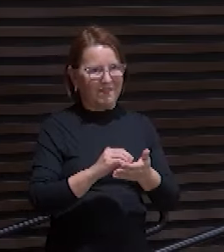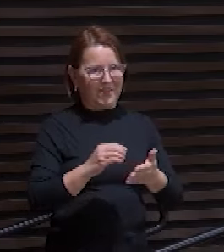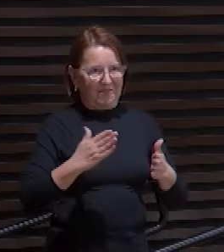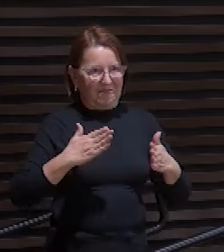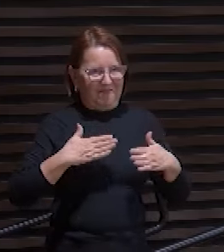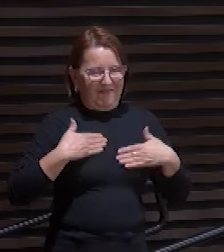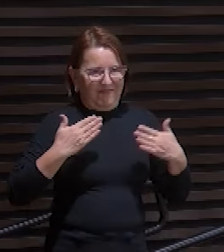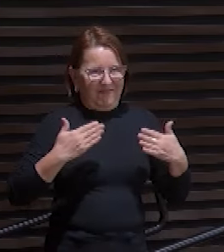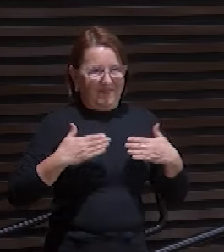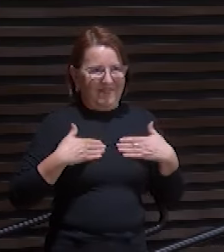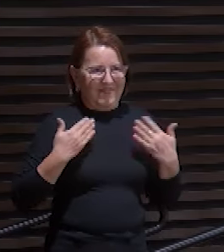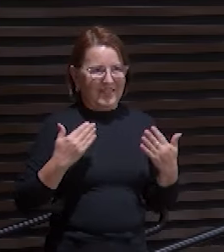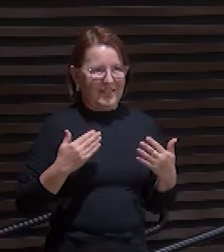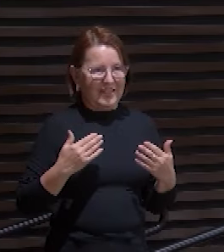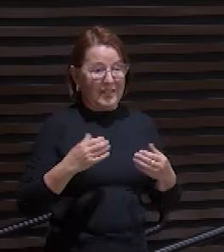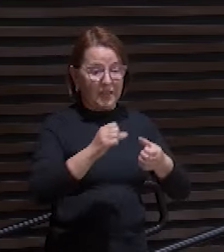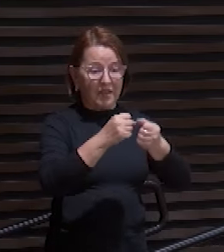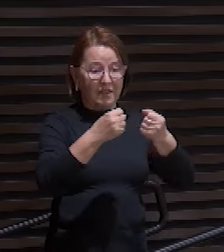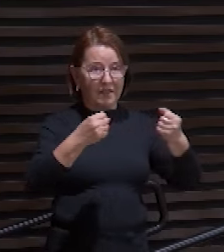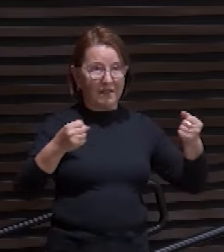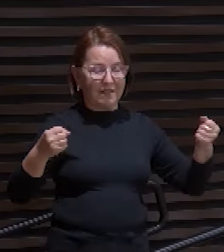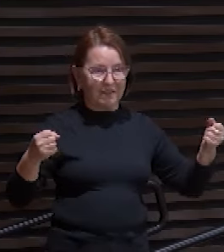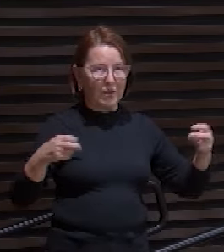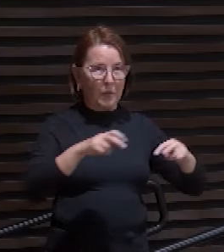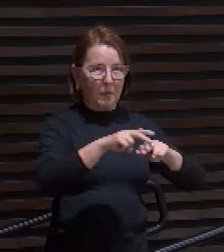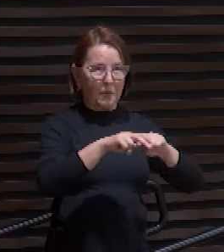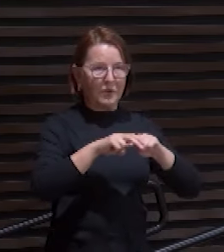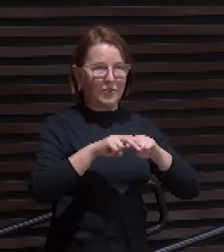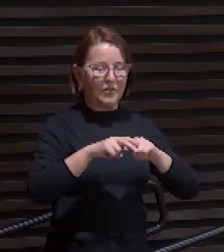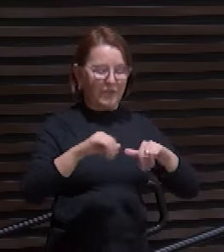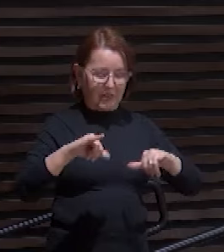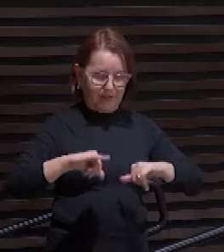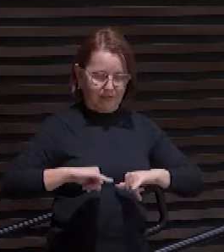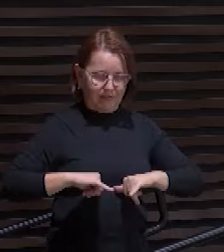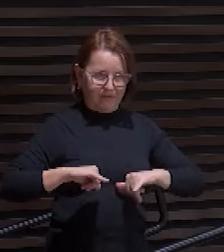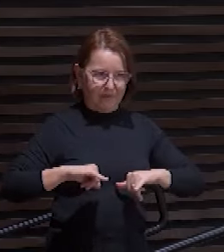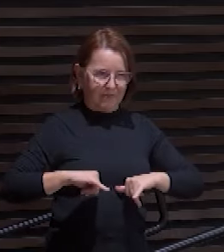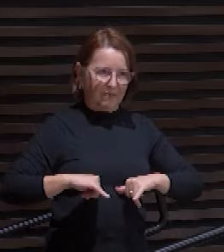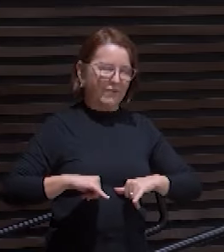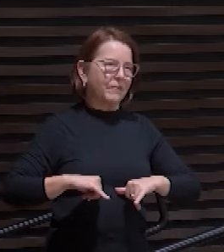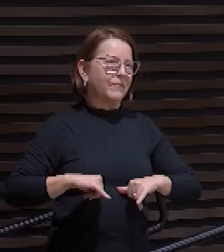descontentamento é um grande causador de sofrimento